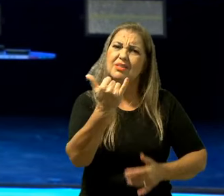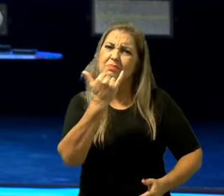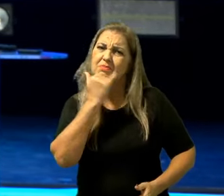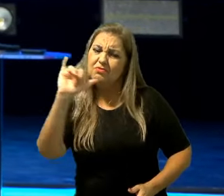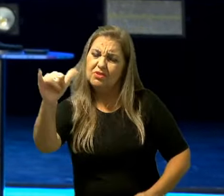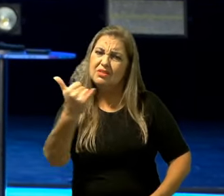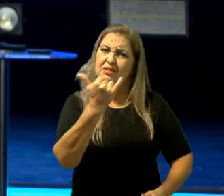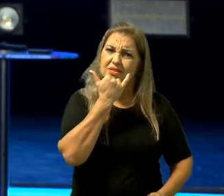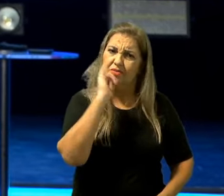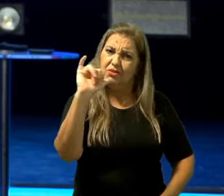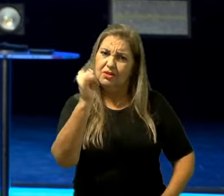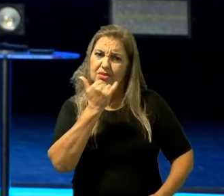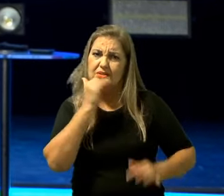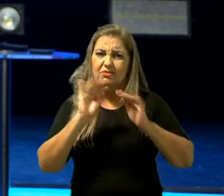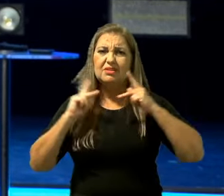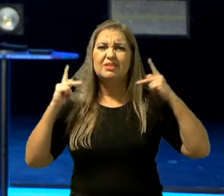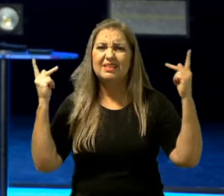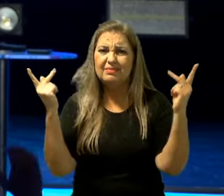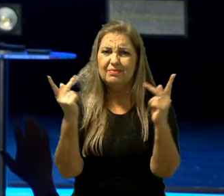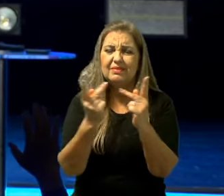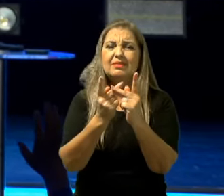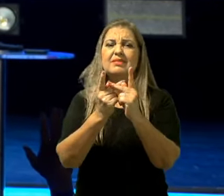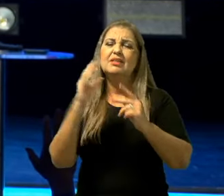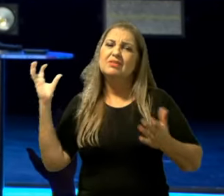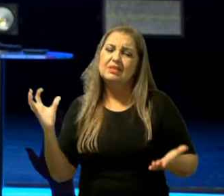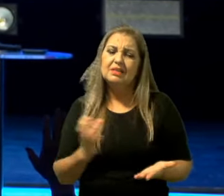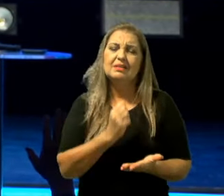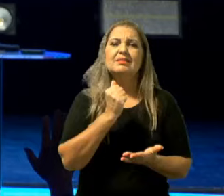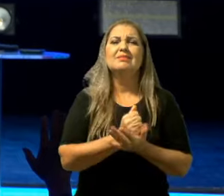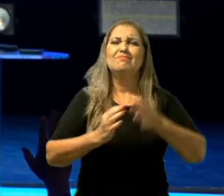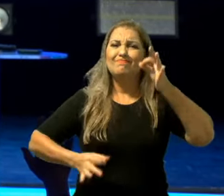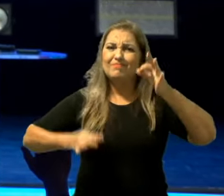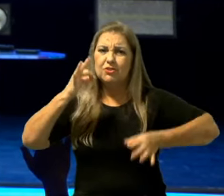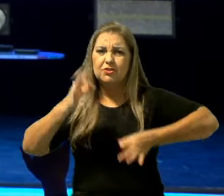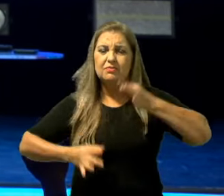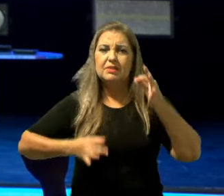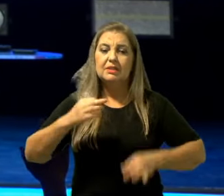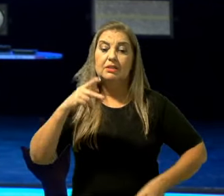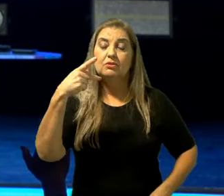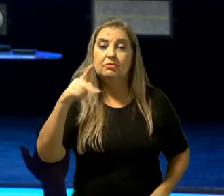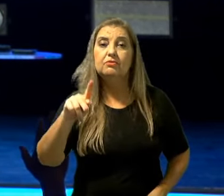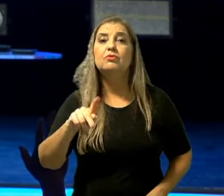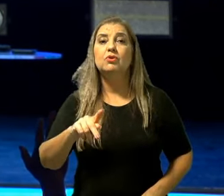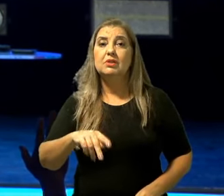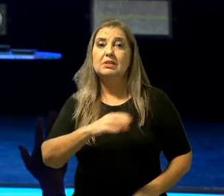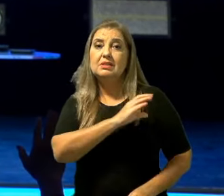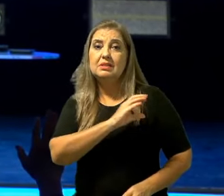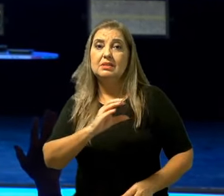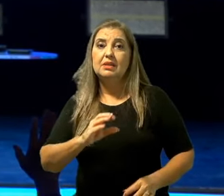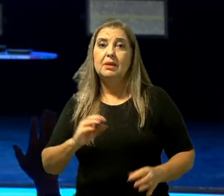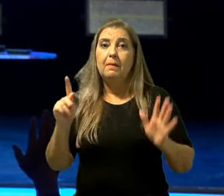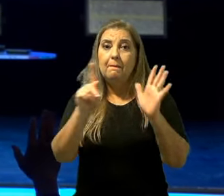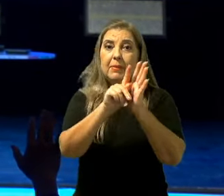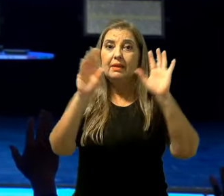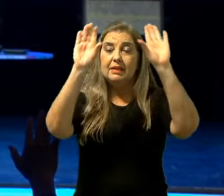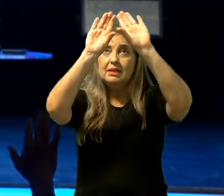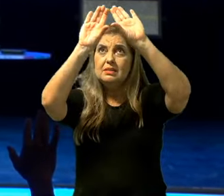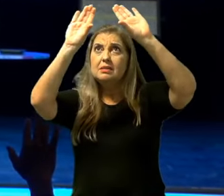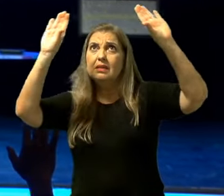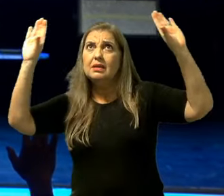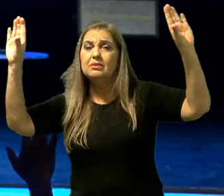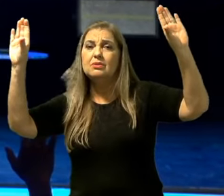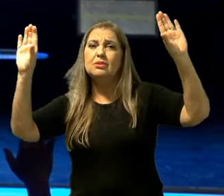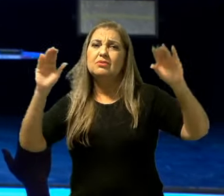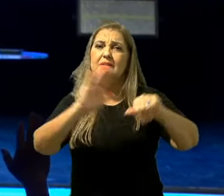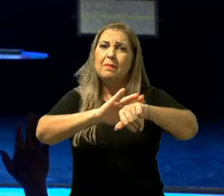você é herdeiro e co-herdeiro com Cristo. Você é salvo, você é justificado, você é cidadão do céu, você é sacerdócio real, você é